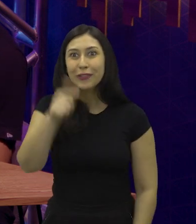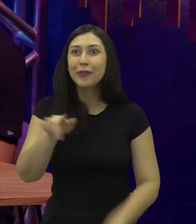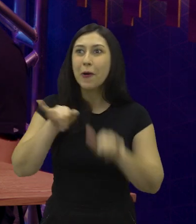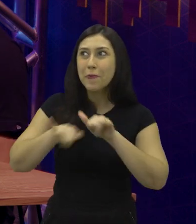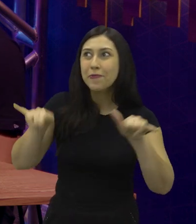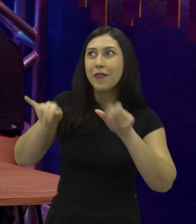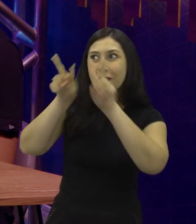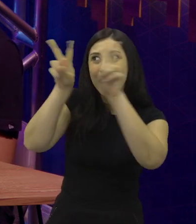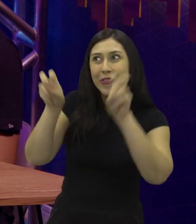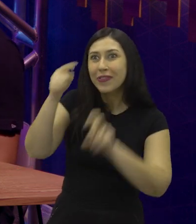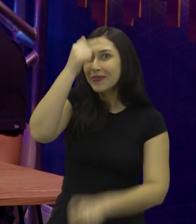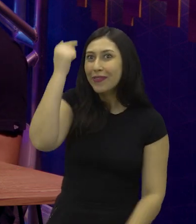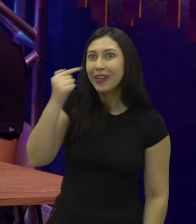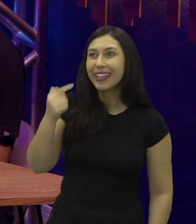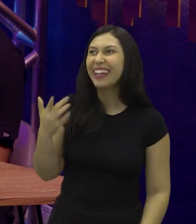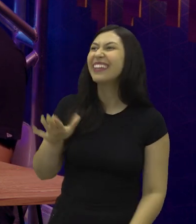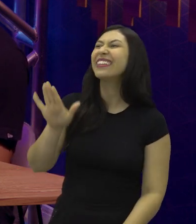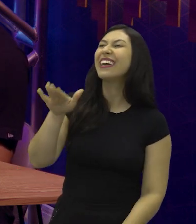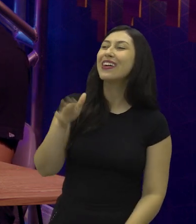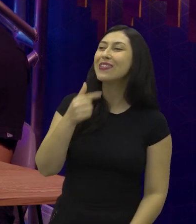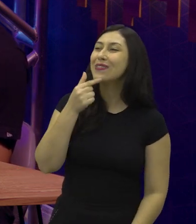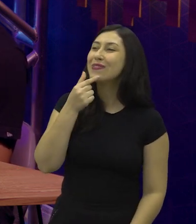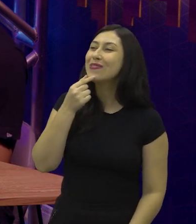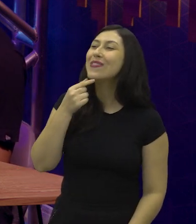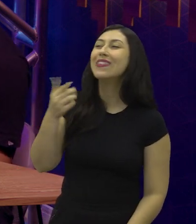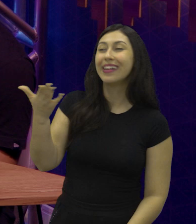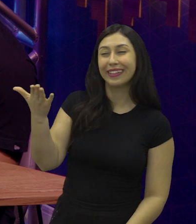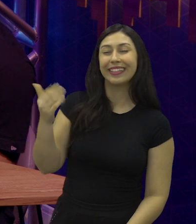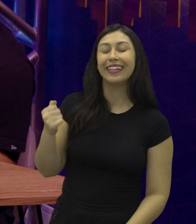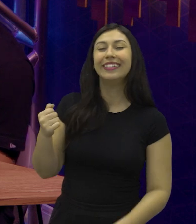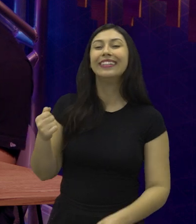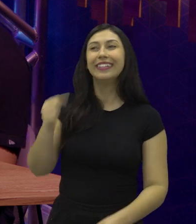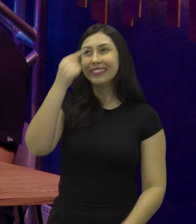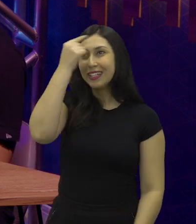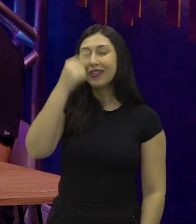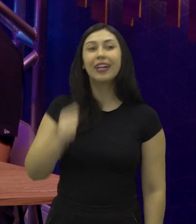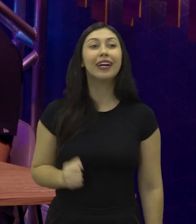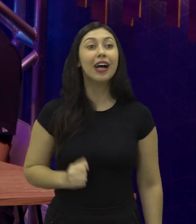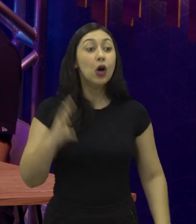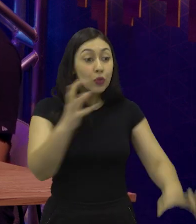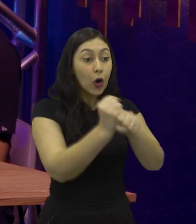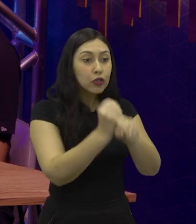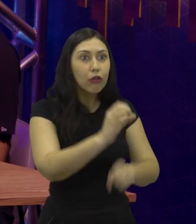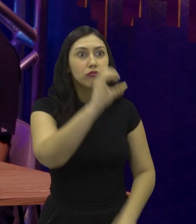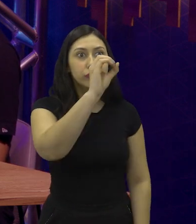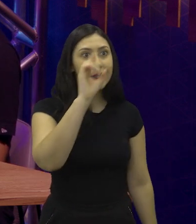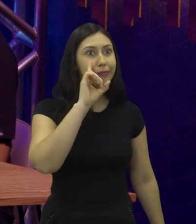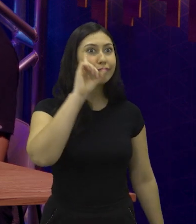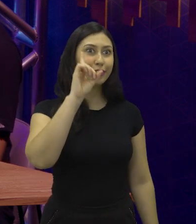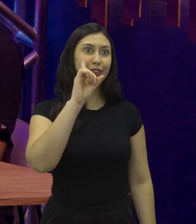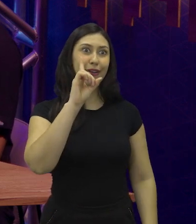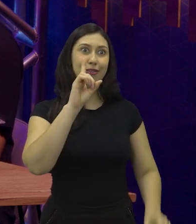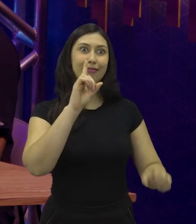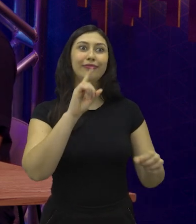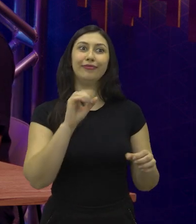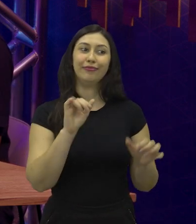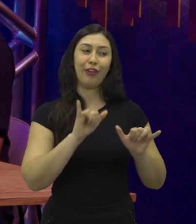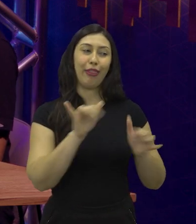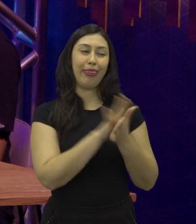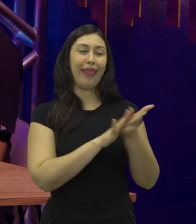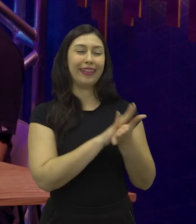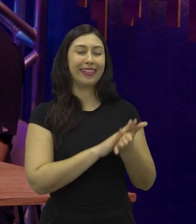um programa, né, japonês? Sem falar de Harry Potter. Há zero programa sem falar sobre Harry